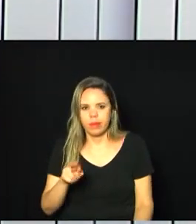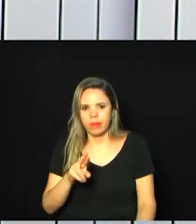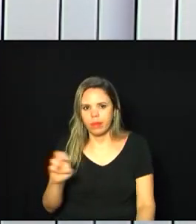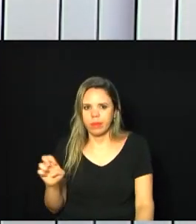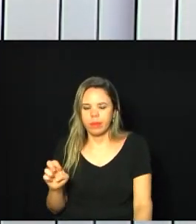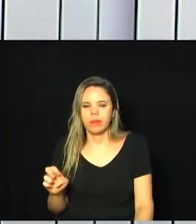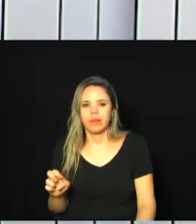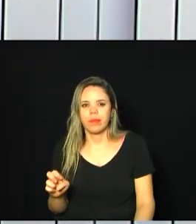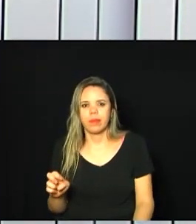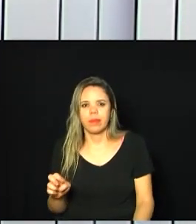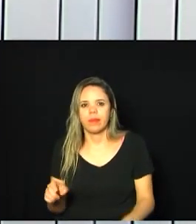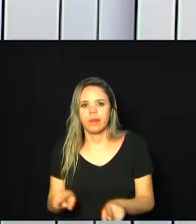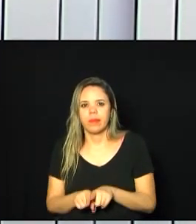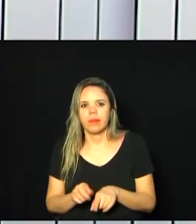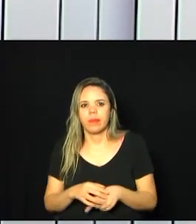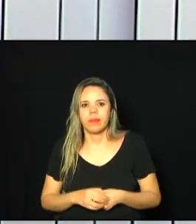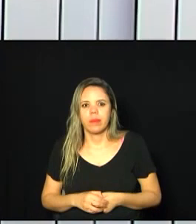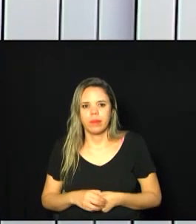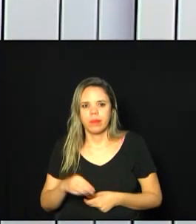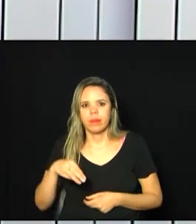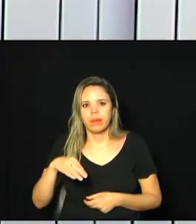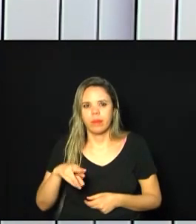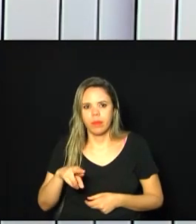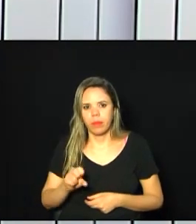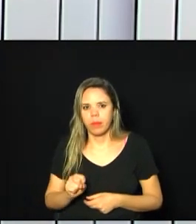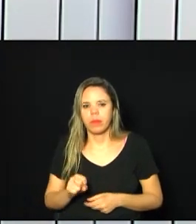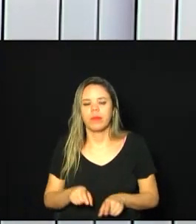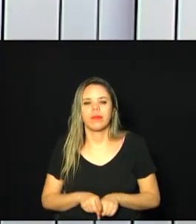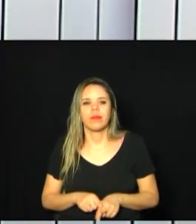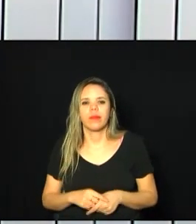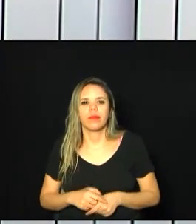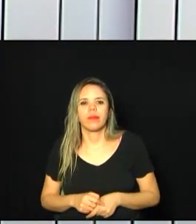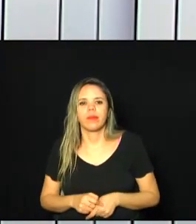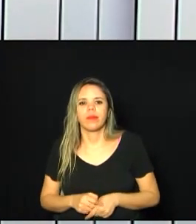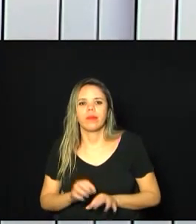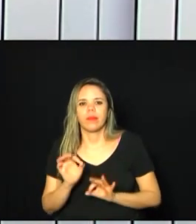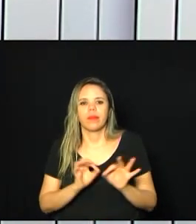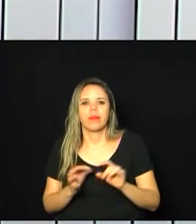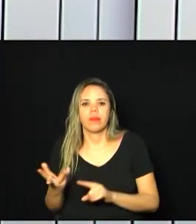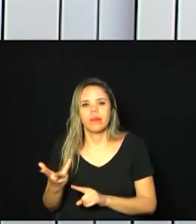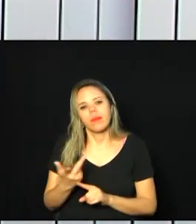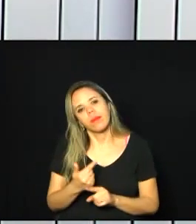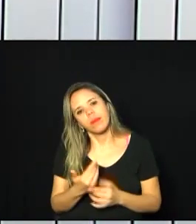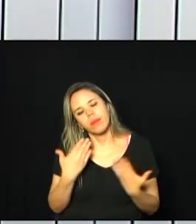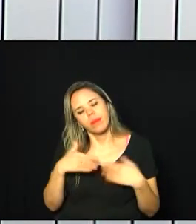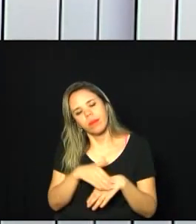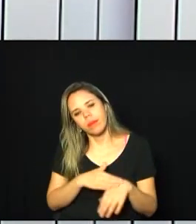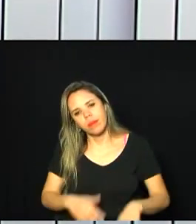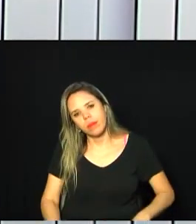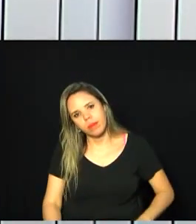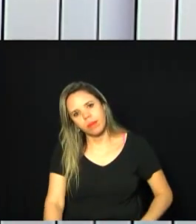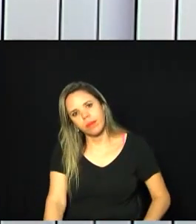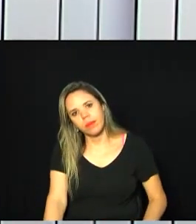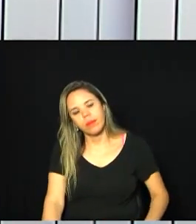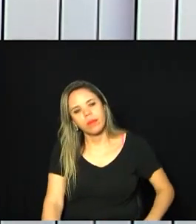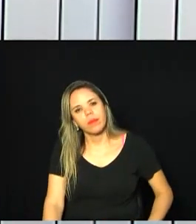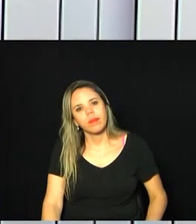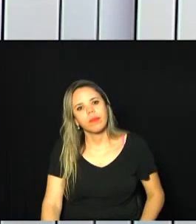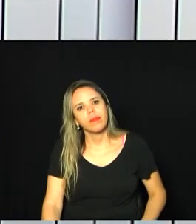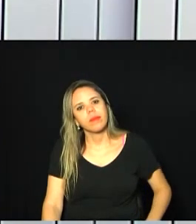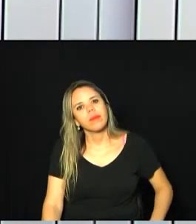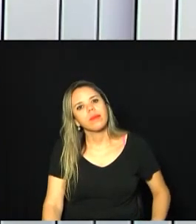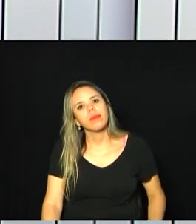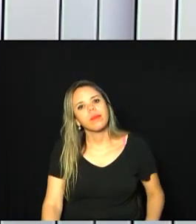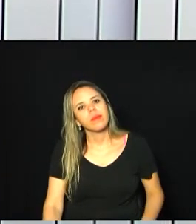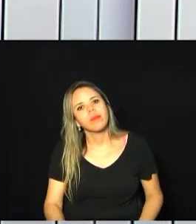Batista dos Santos e também ao Mirs Monstrengo, que fez a arte aí e conversou com a gente. Vamos lá então